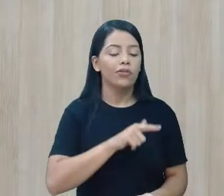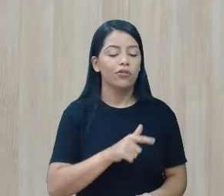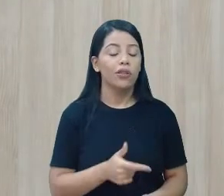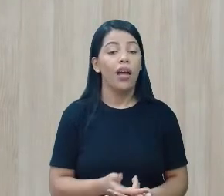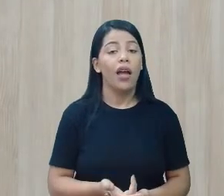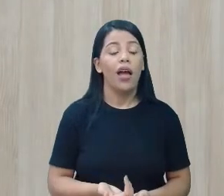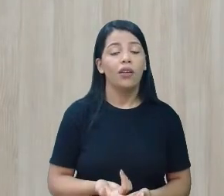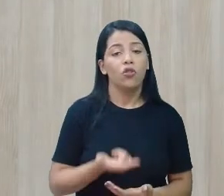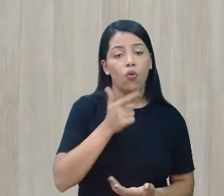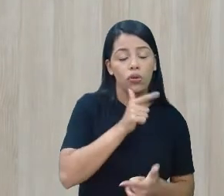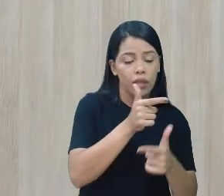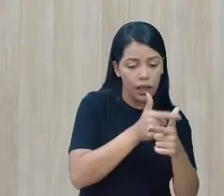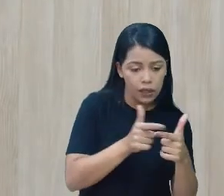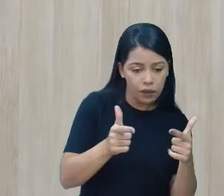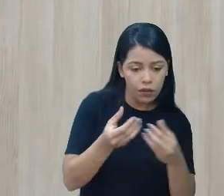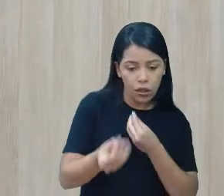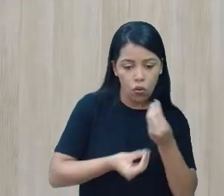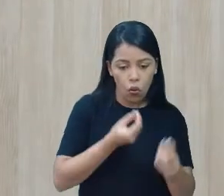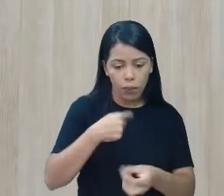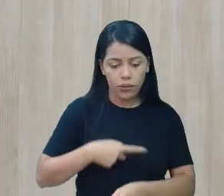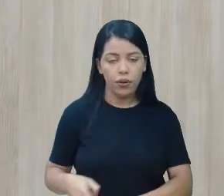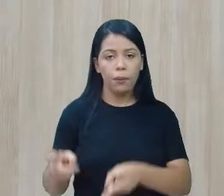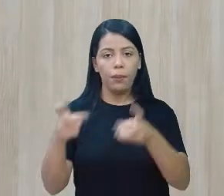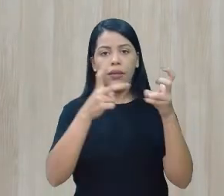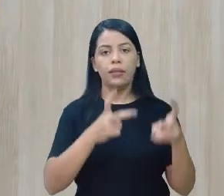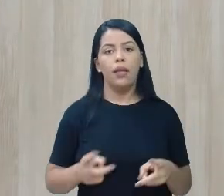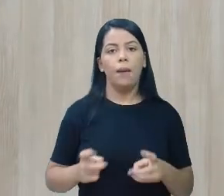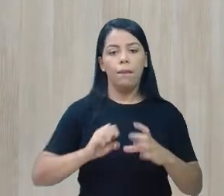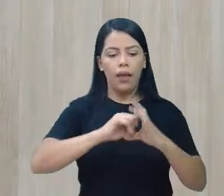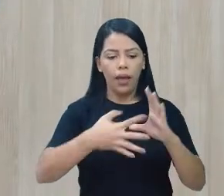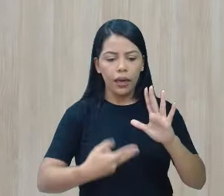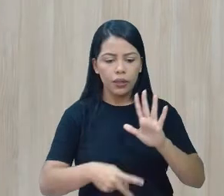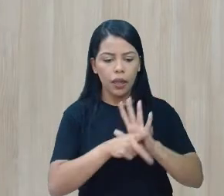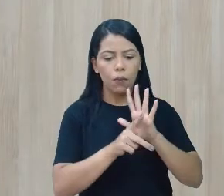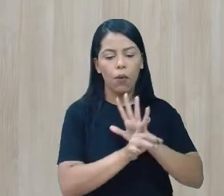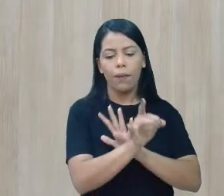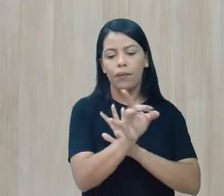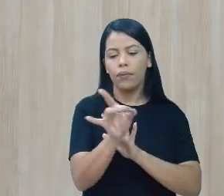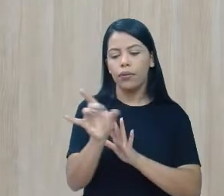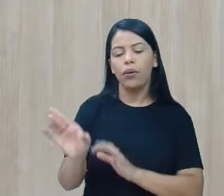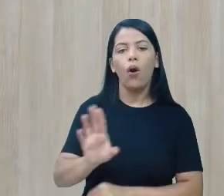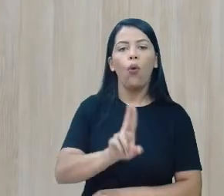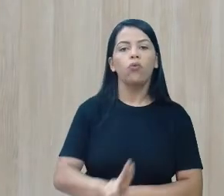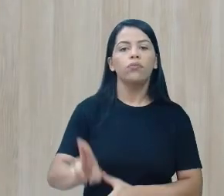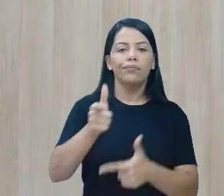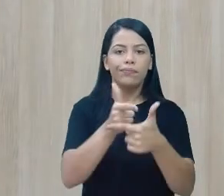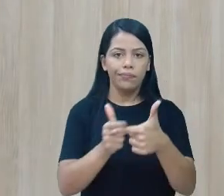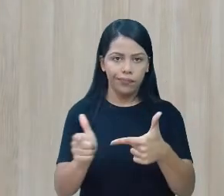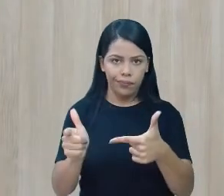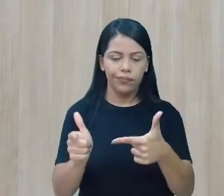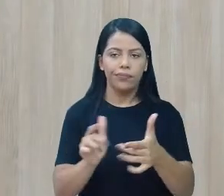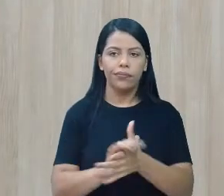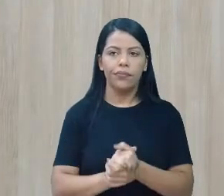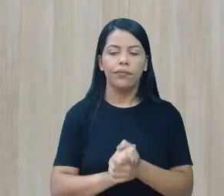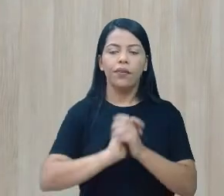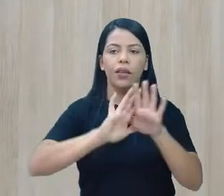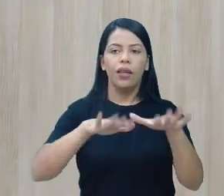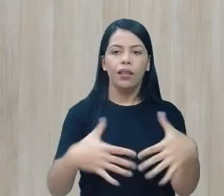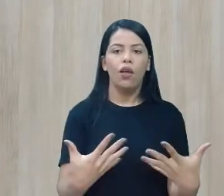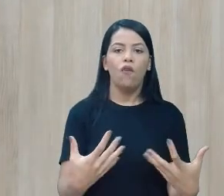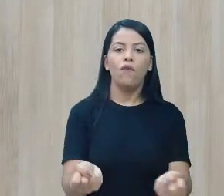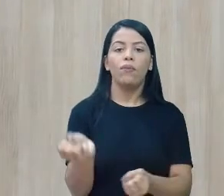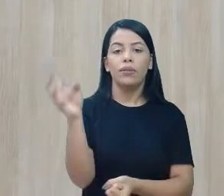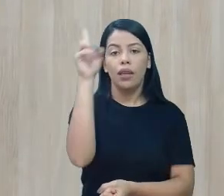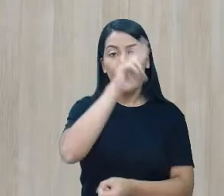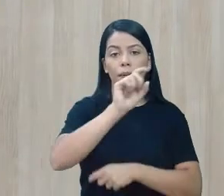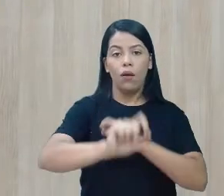começar a verificar esses números, a analisar a característica desses números através dos divisores, tá certo? Então vamos lembrar, né?